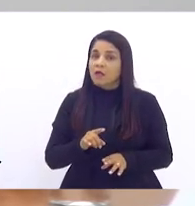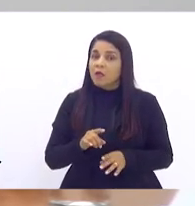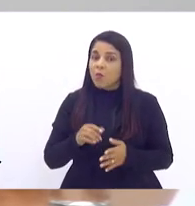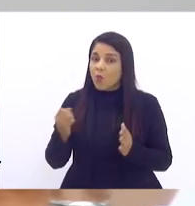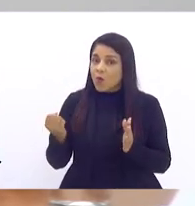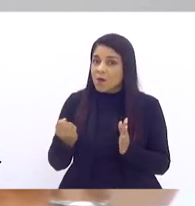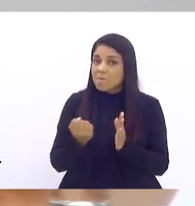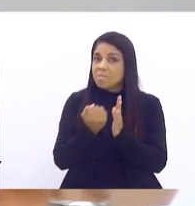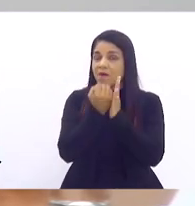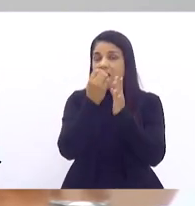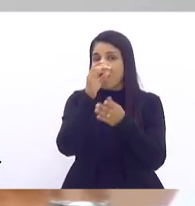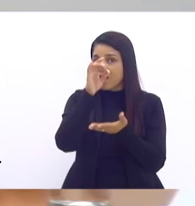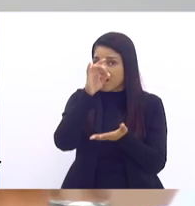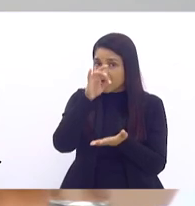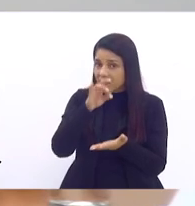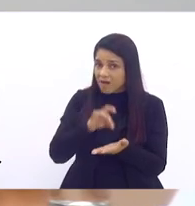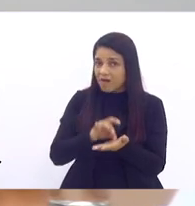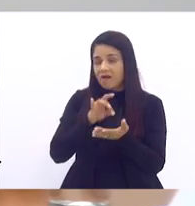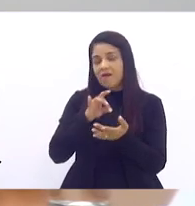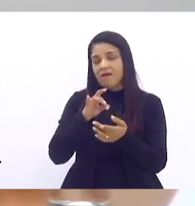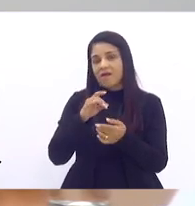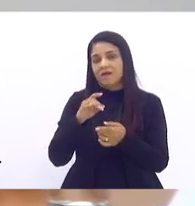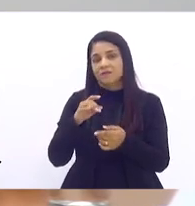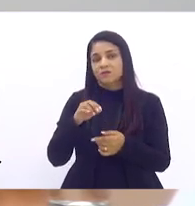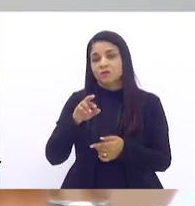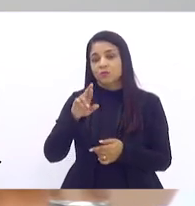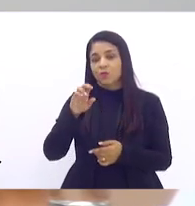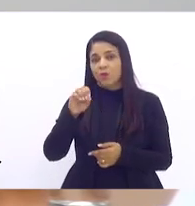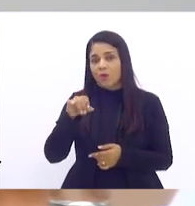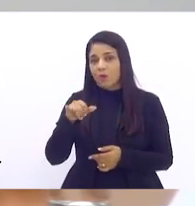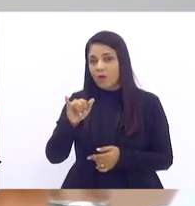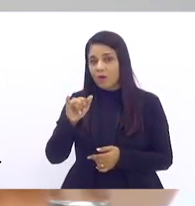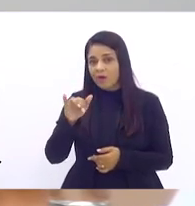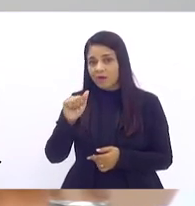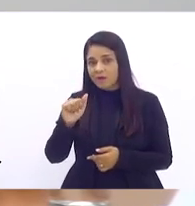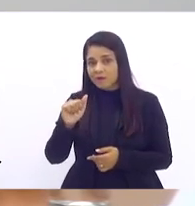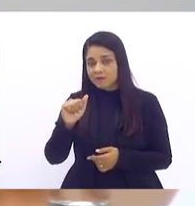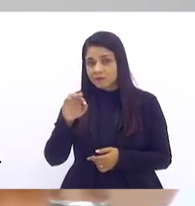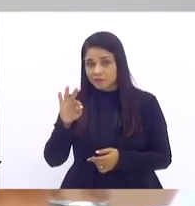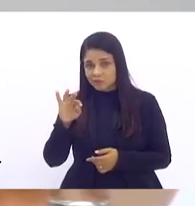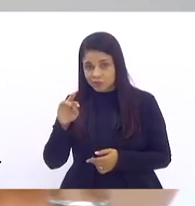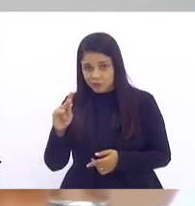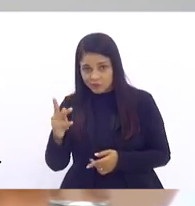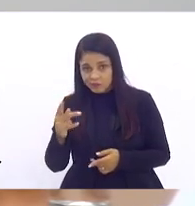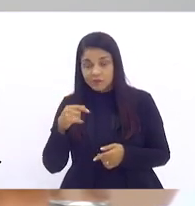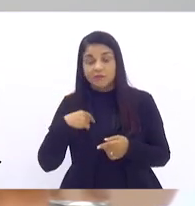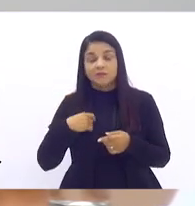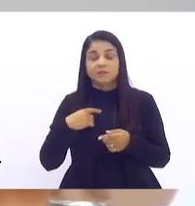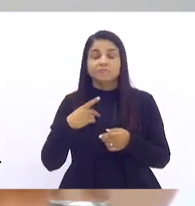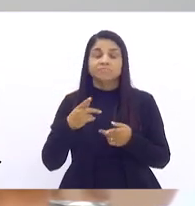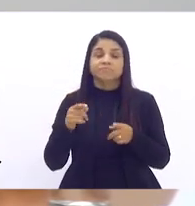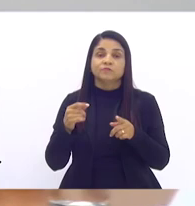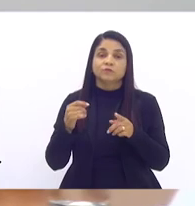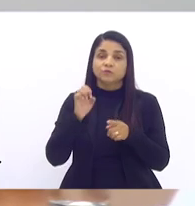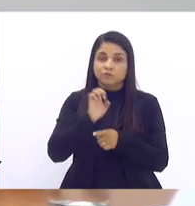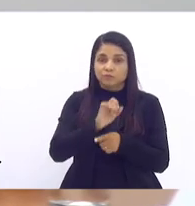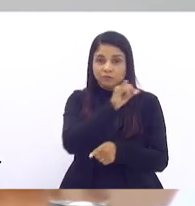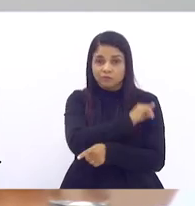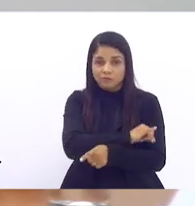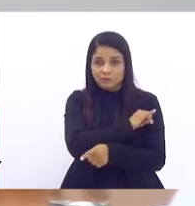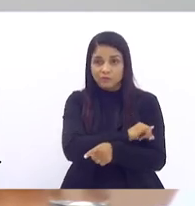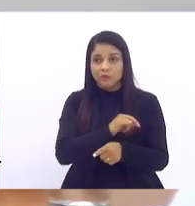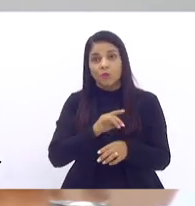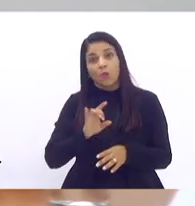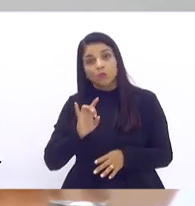o impacto real no estado do Rio de Janeiro de termos da matriz econômica petróleo ou somente